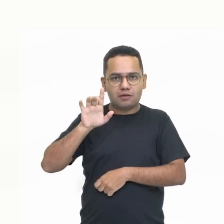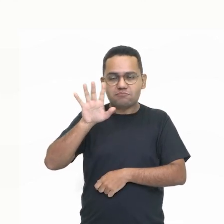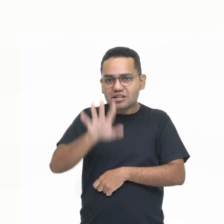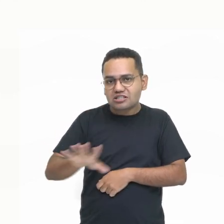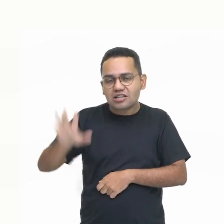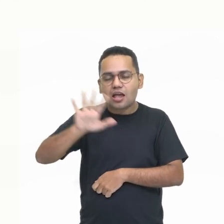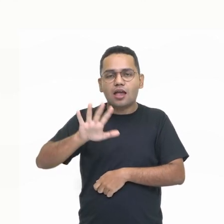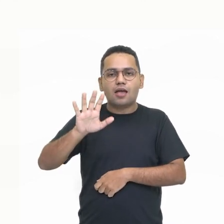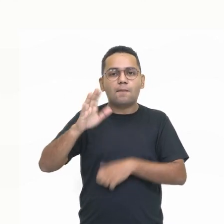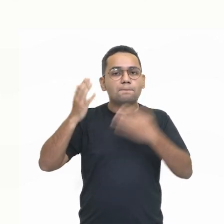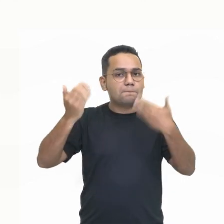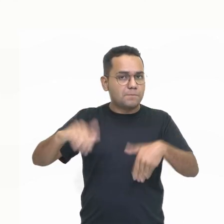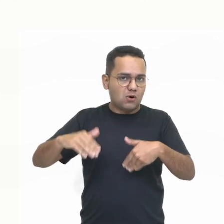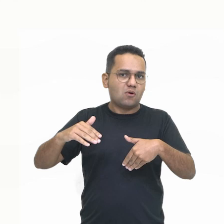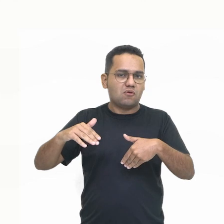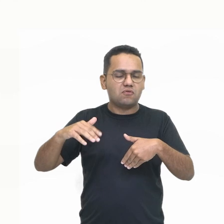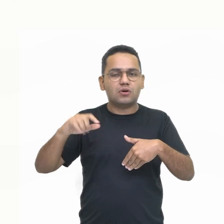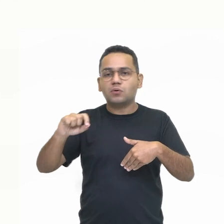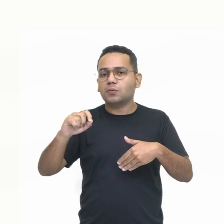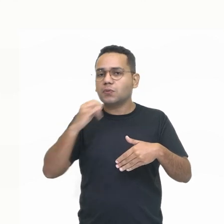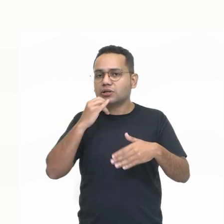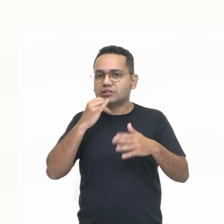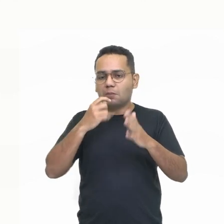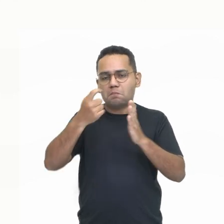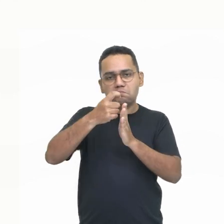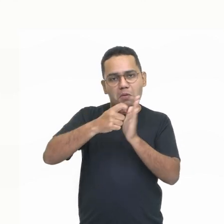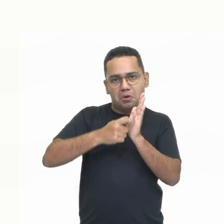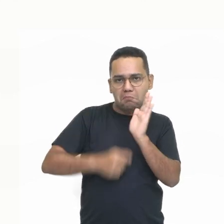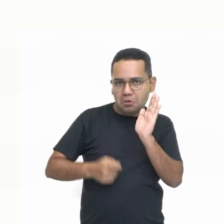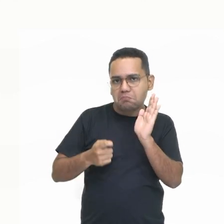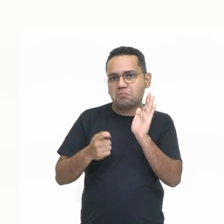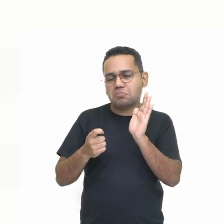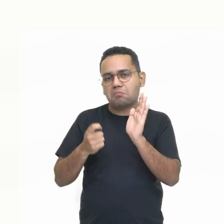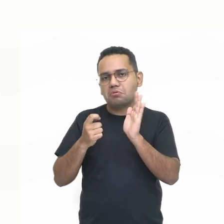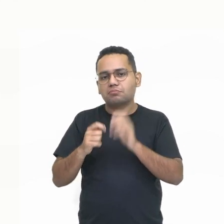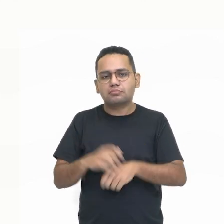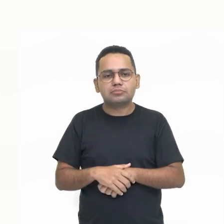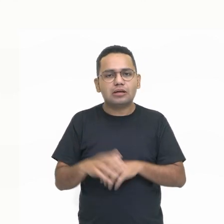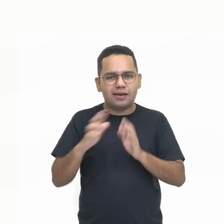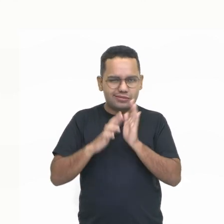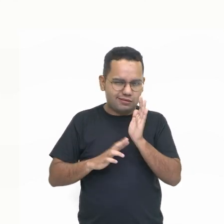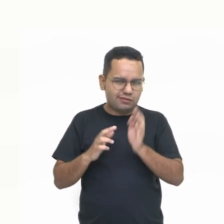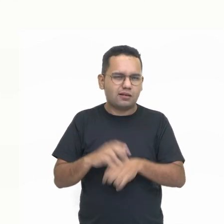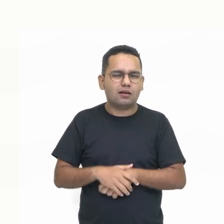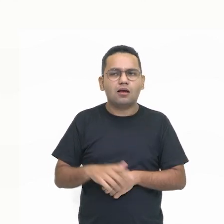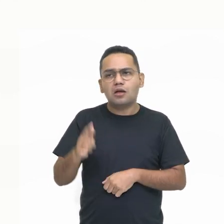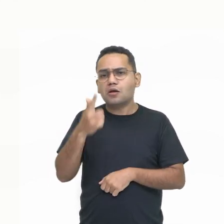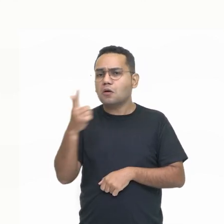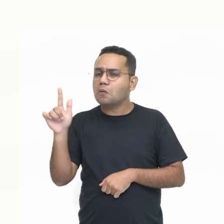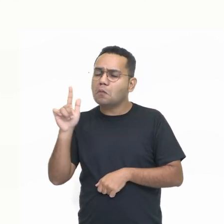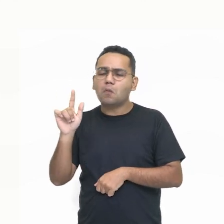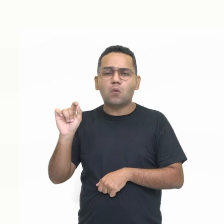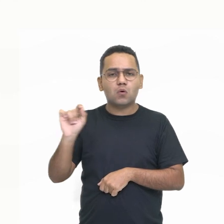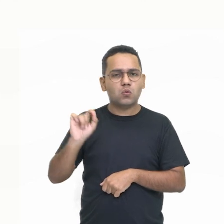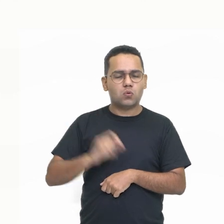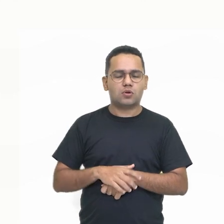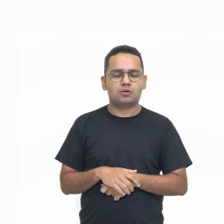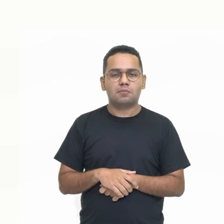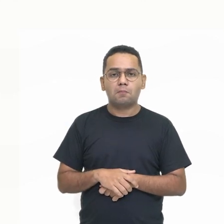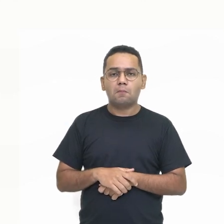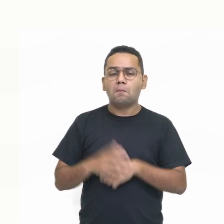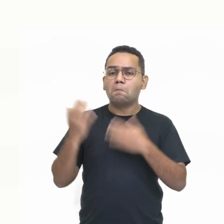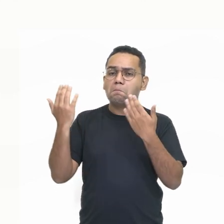nacionais, de também, né, vestibulares regionais, estaduais. Então,